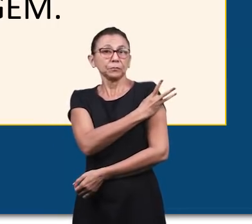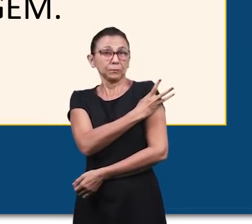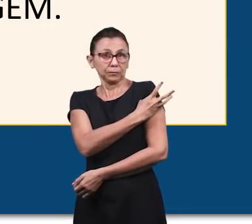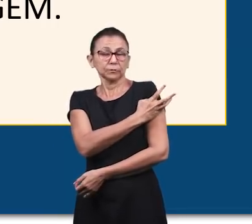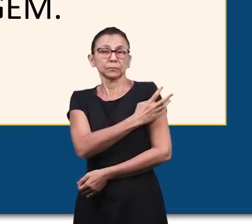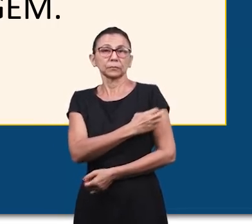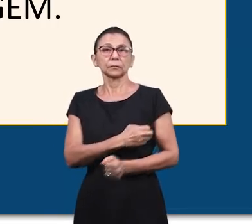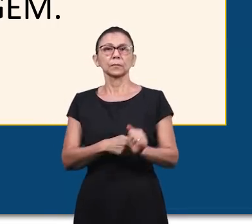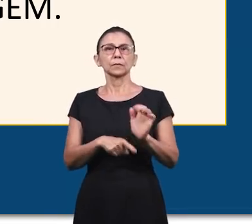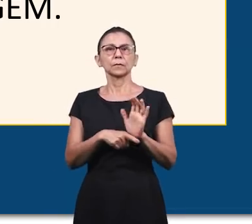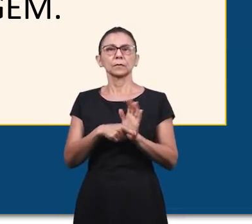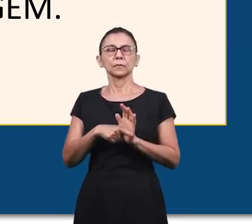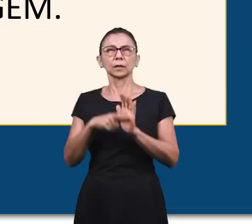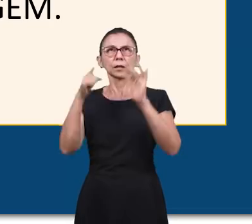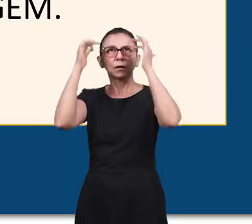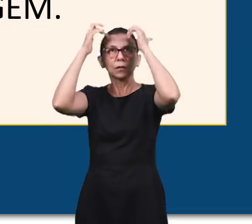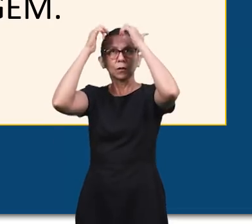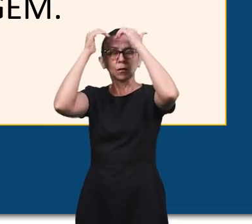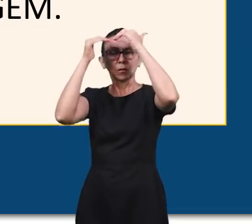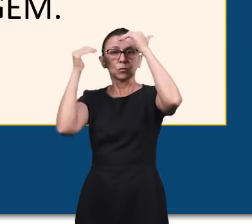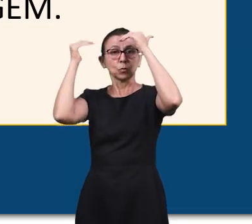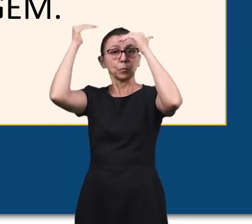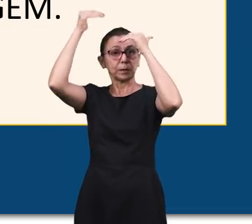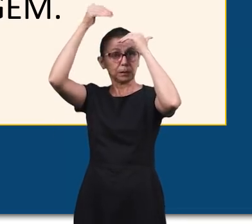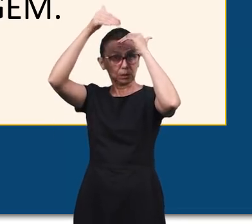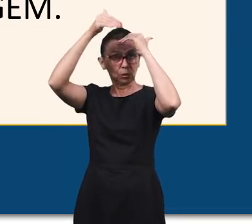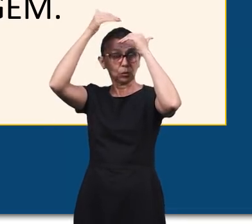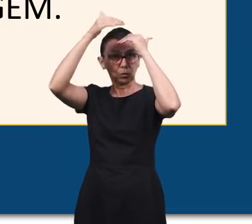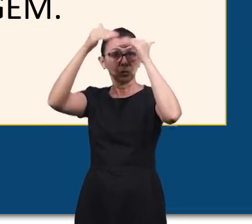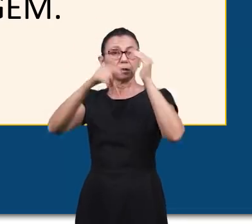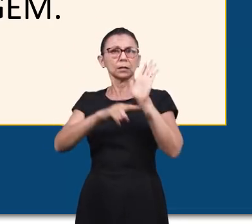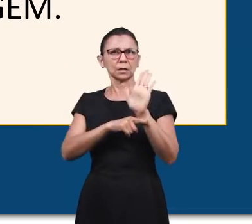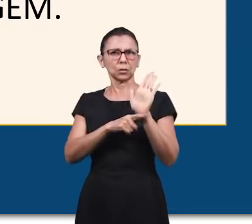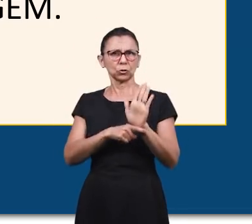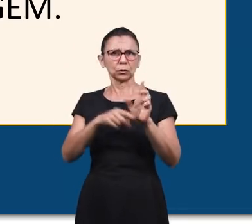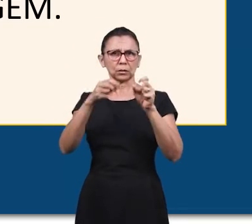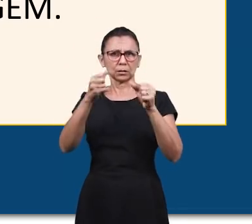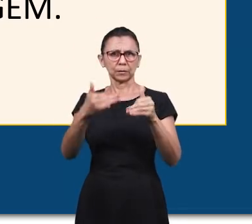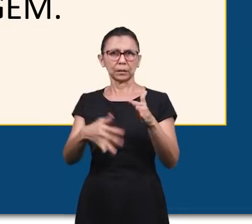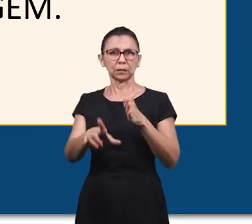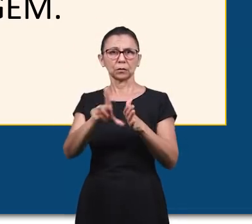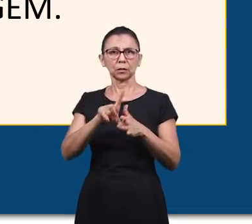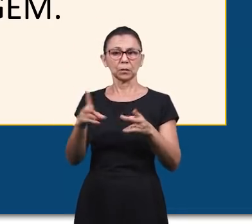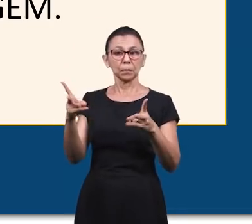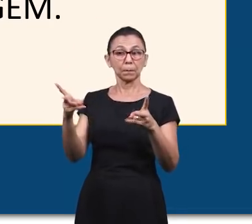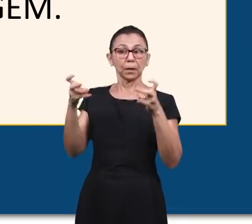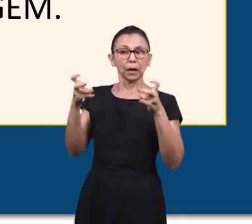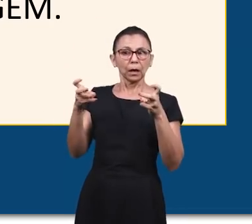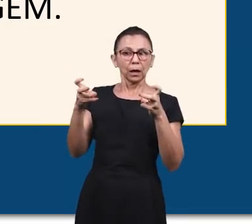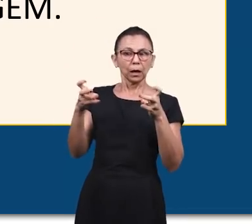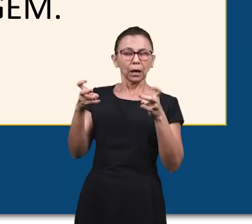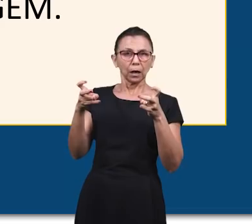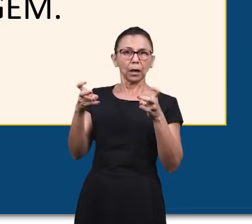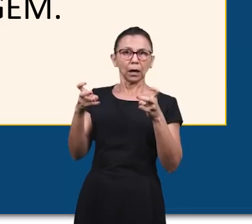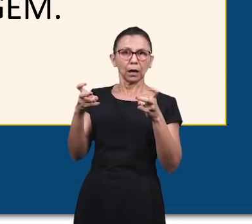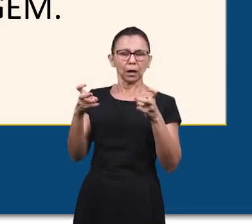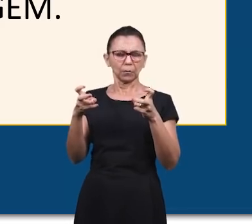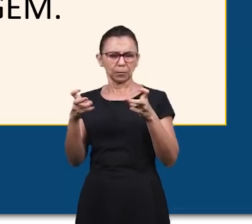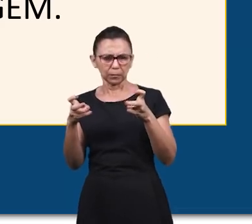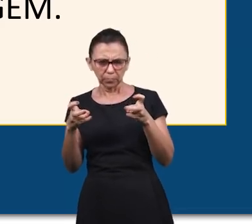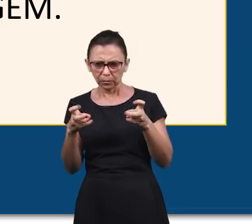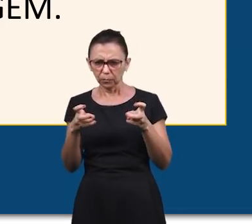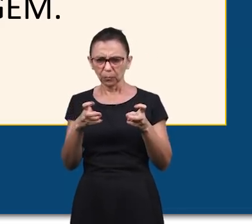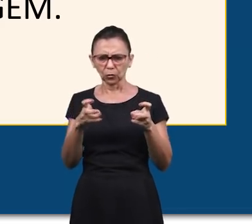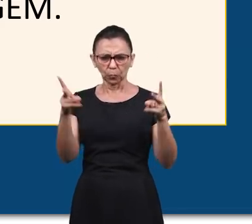de funções psicológicas superiores, que já conversamos em episódios anteriores: a percepção, para eles